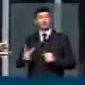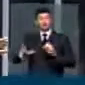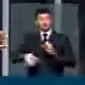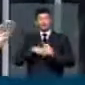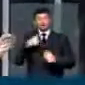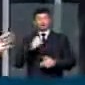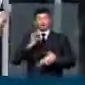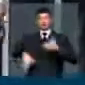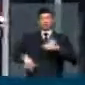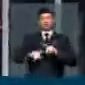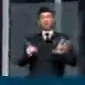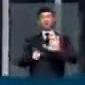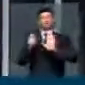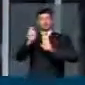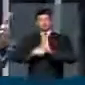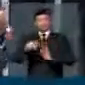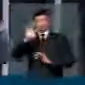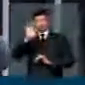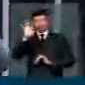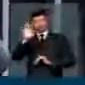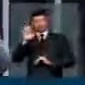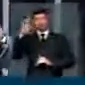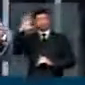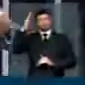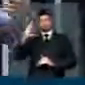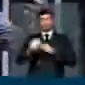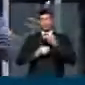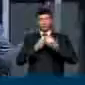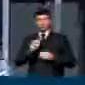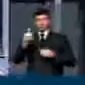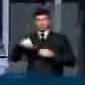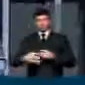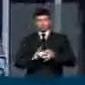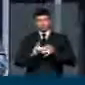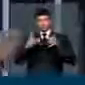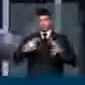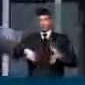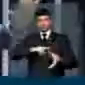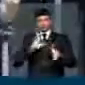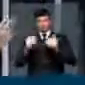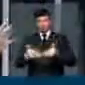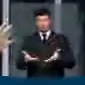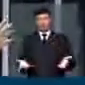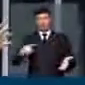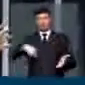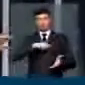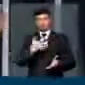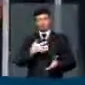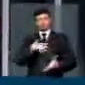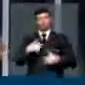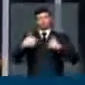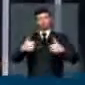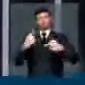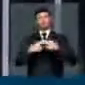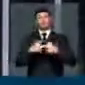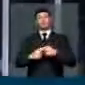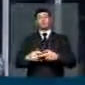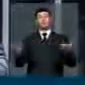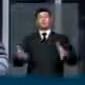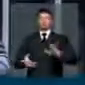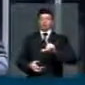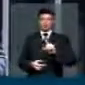foi rejeitada. Mas como o relator Danilo Forte encontrou uma saída que foi consensuada na nossa comissão, nós nos sentimos satisfeitos para o primeiro